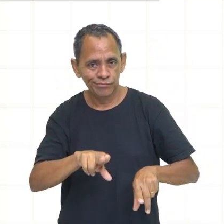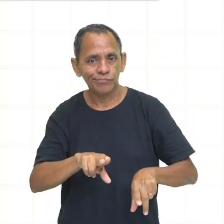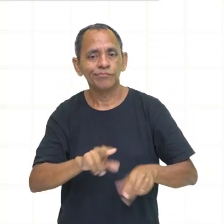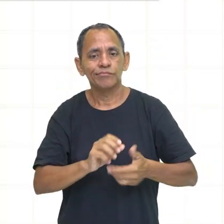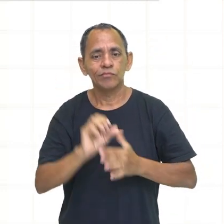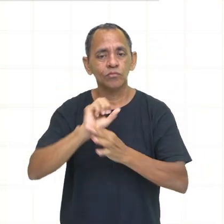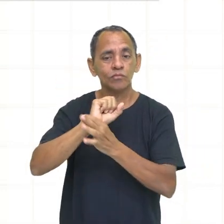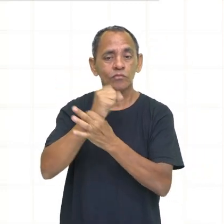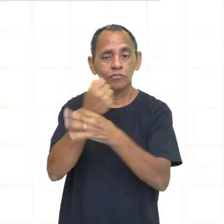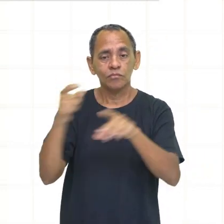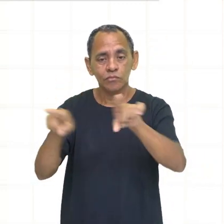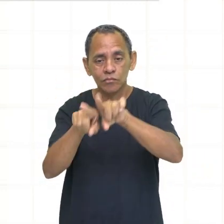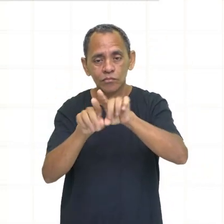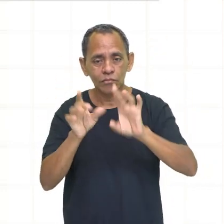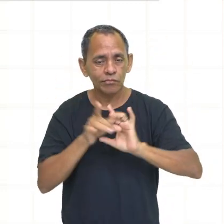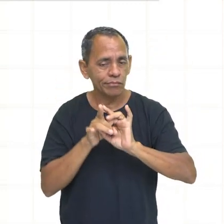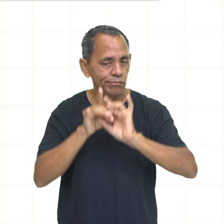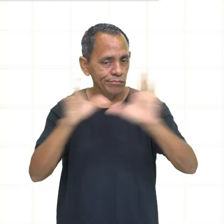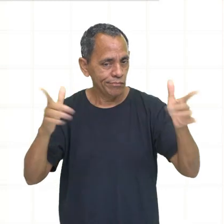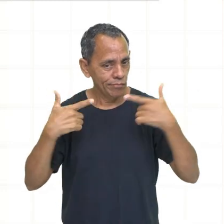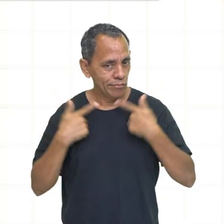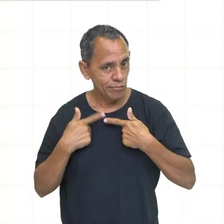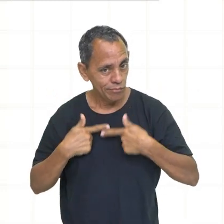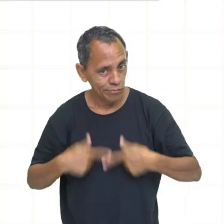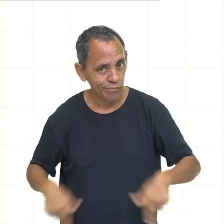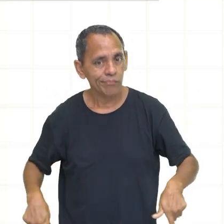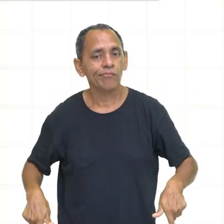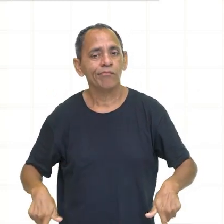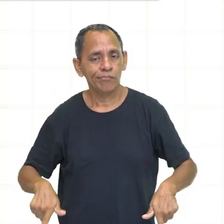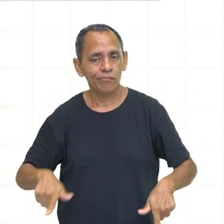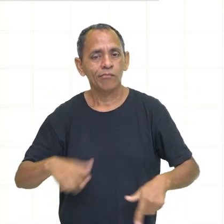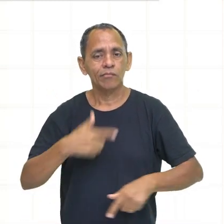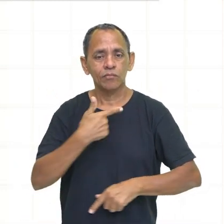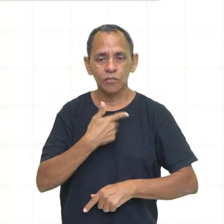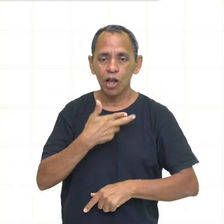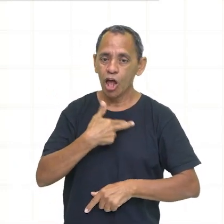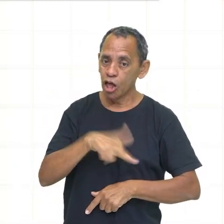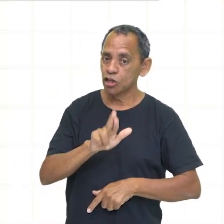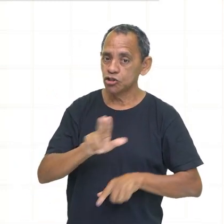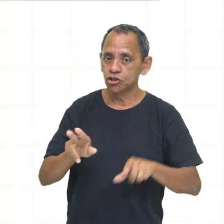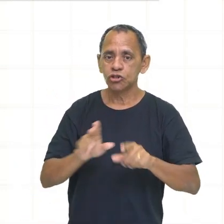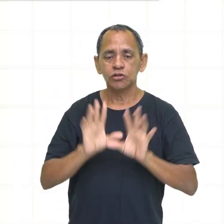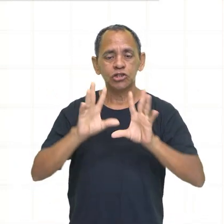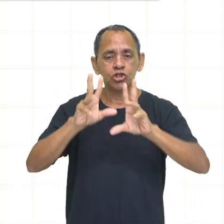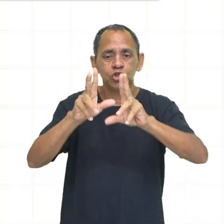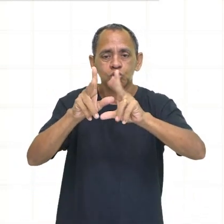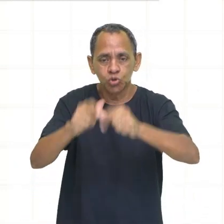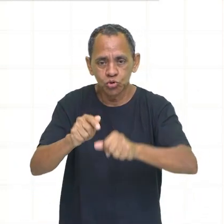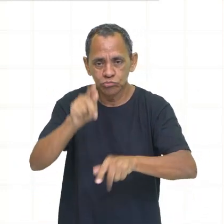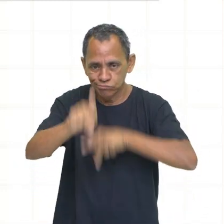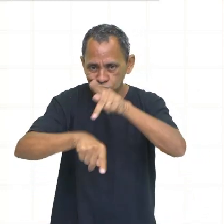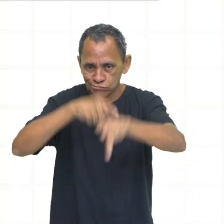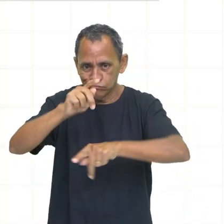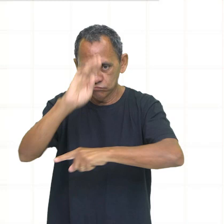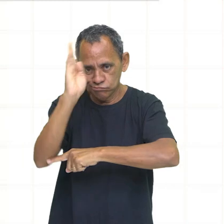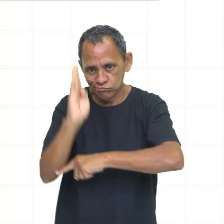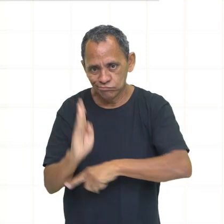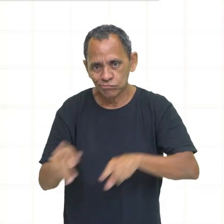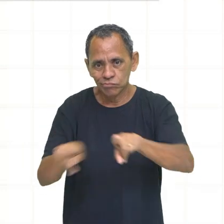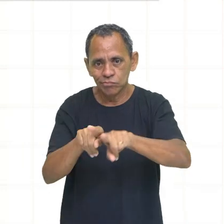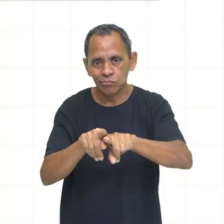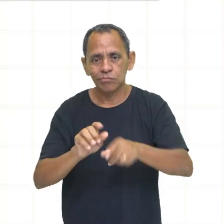uma garantia de quê? Liberdade religiosa para todos os cidadãos